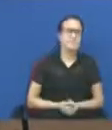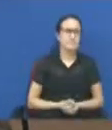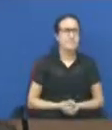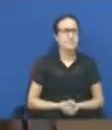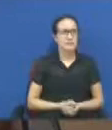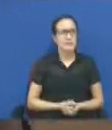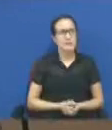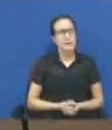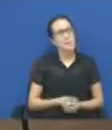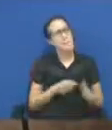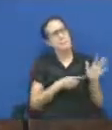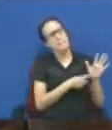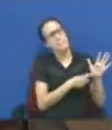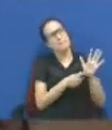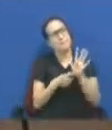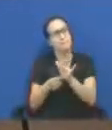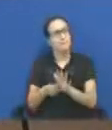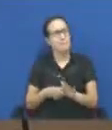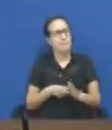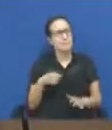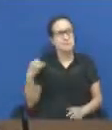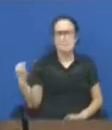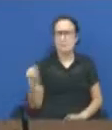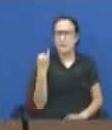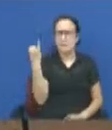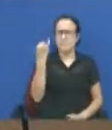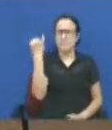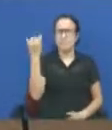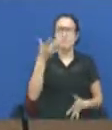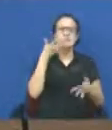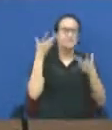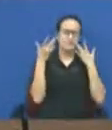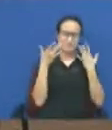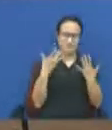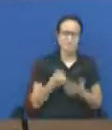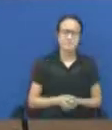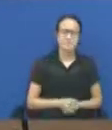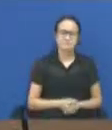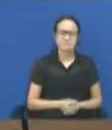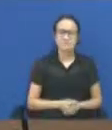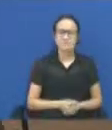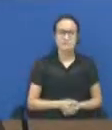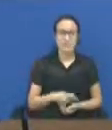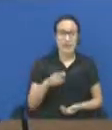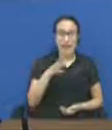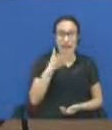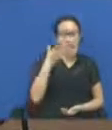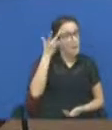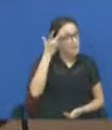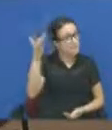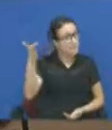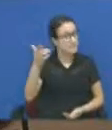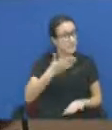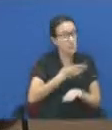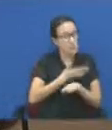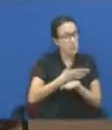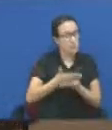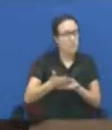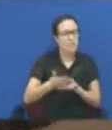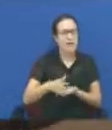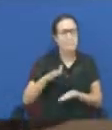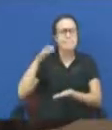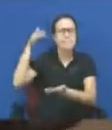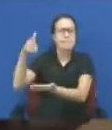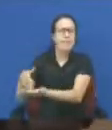sua longevidade, não é mais do que isso, a sua resistência. 10º Festival Nacional de Teatro começa amanhã, vai até domingo,